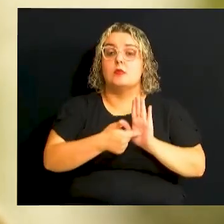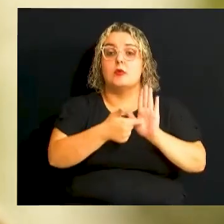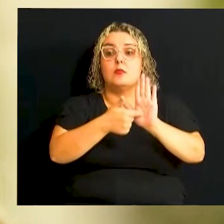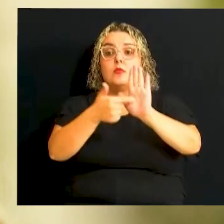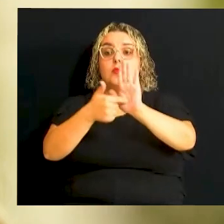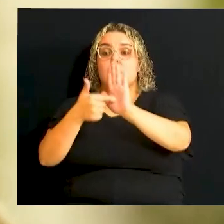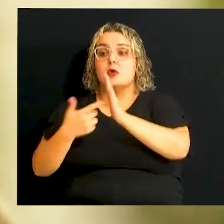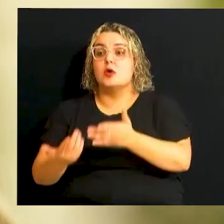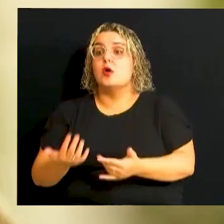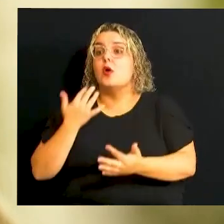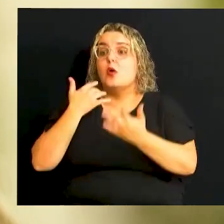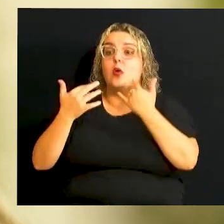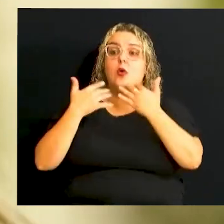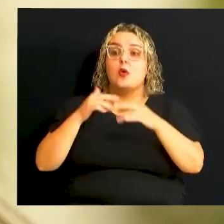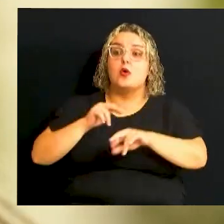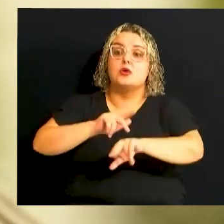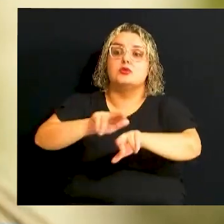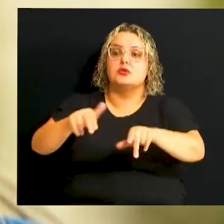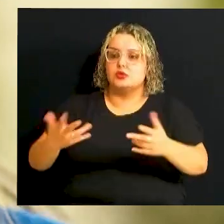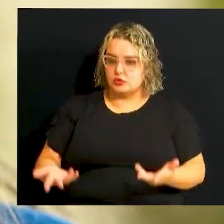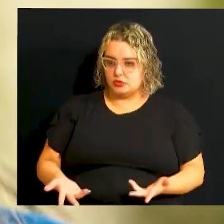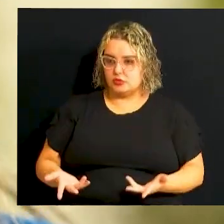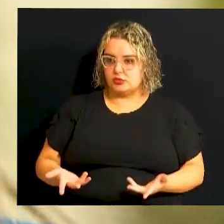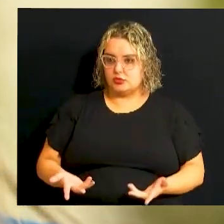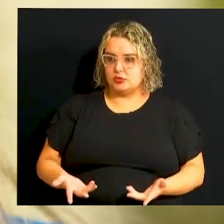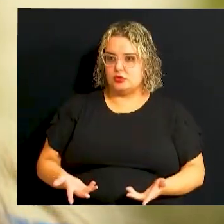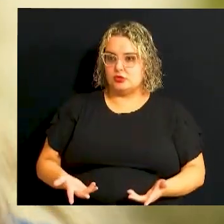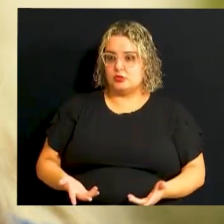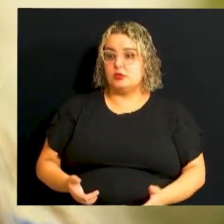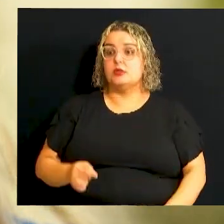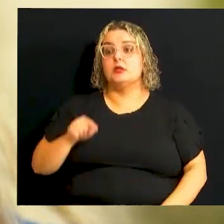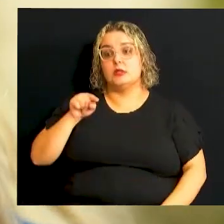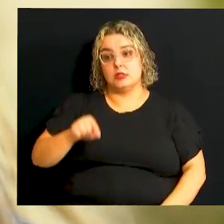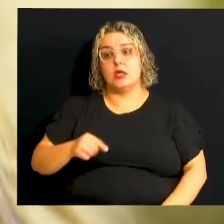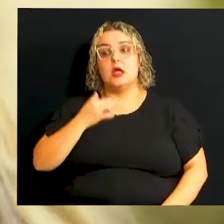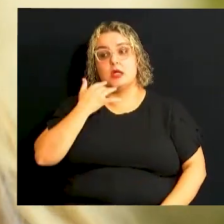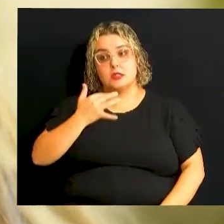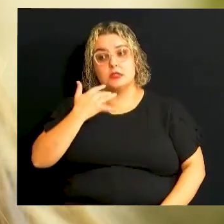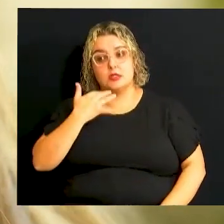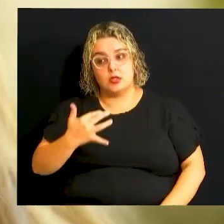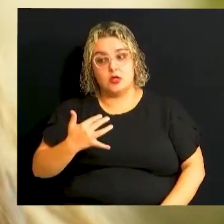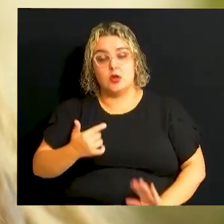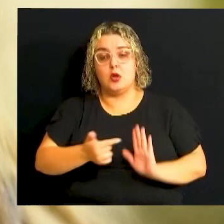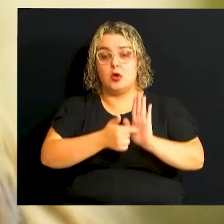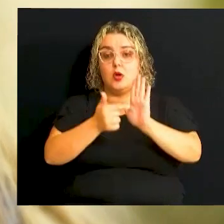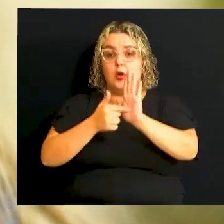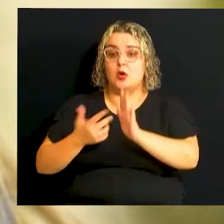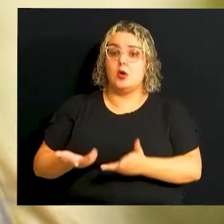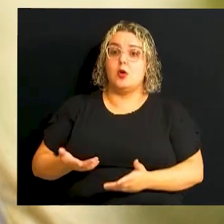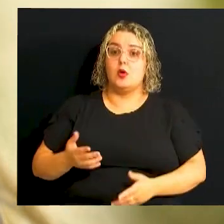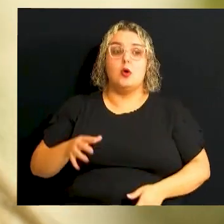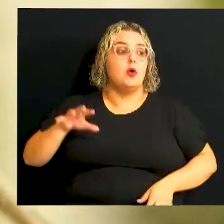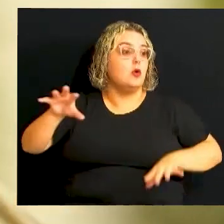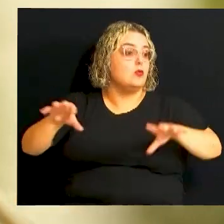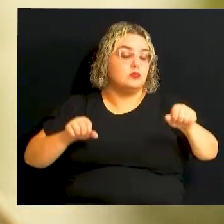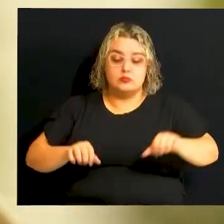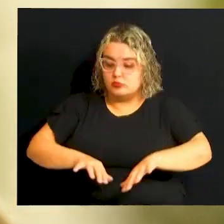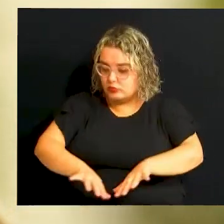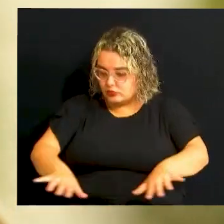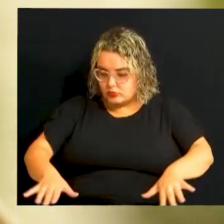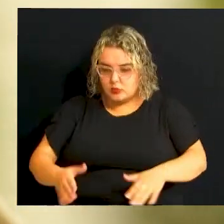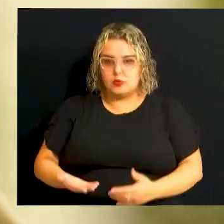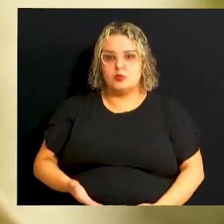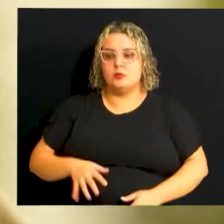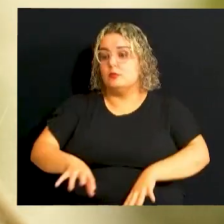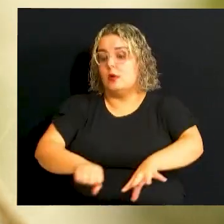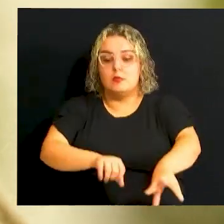vai me mostrando ali cores diferentes. E a partir dessas cores que aparecem, a criança ou ela tem que pegar um objeto